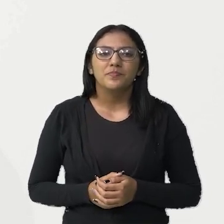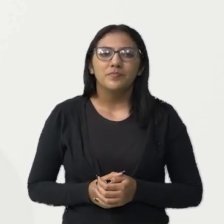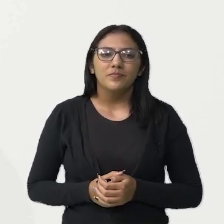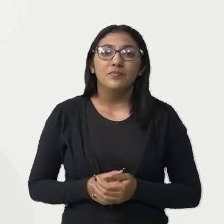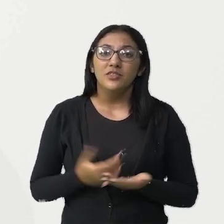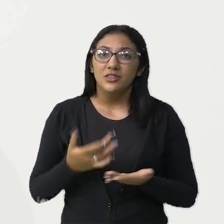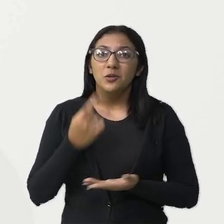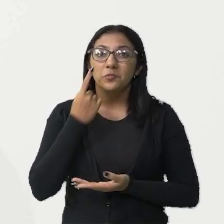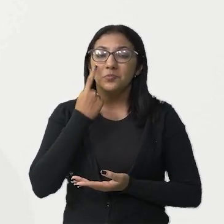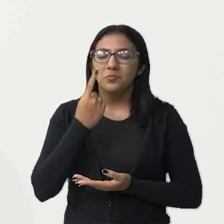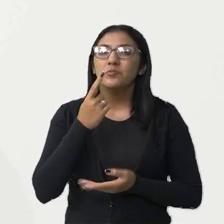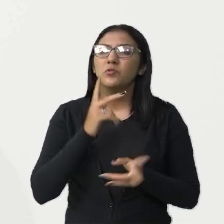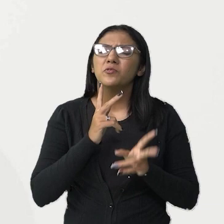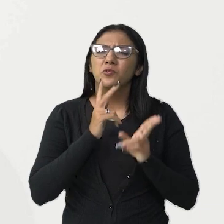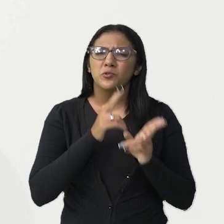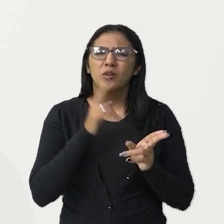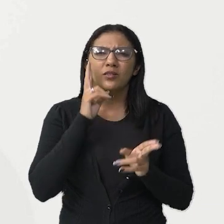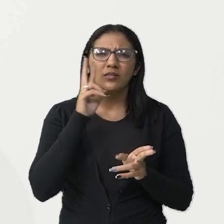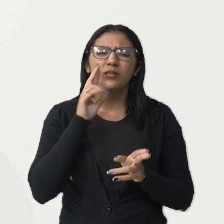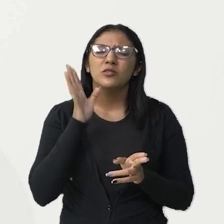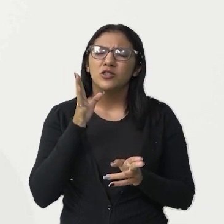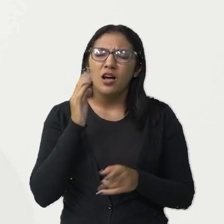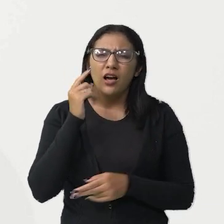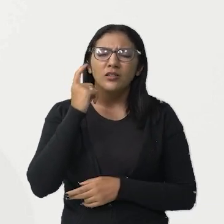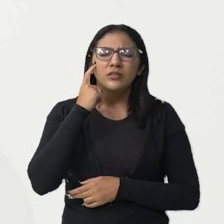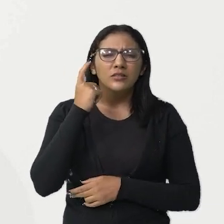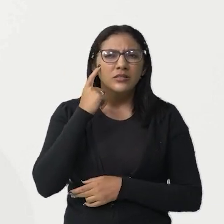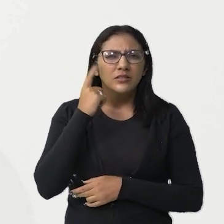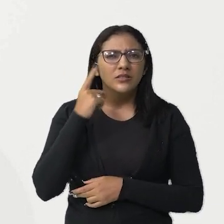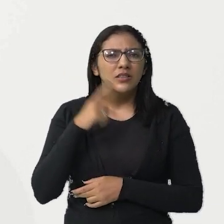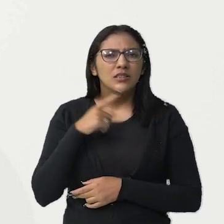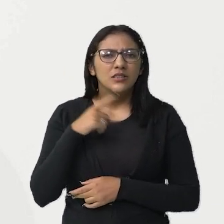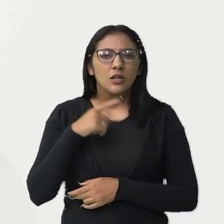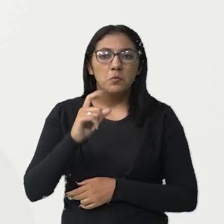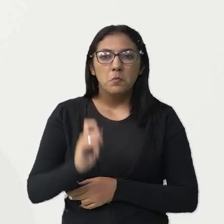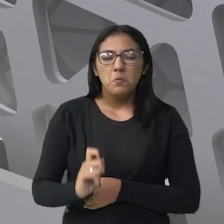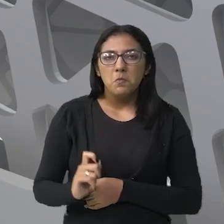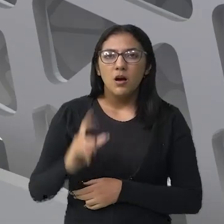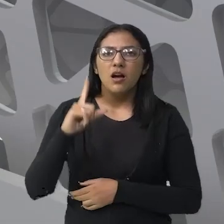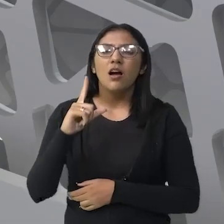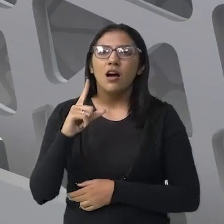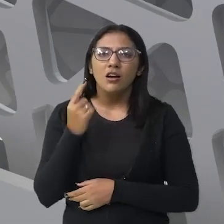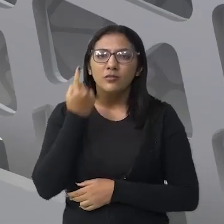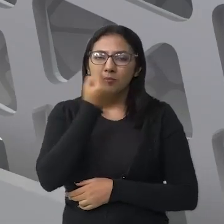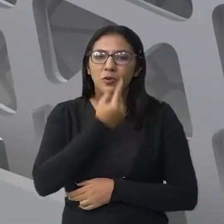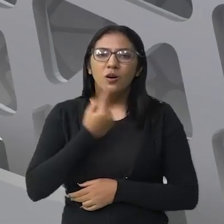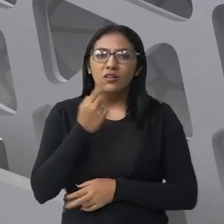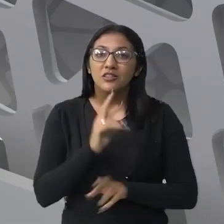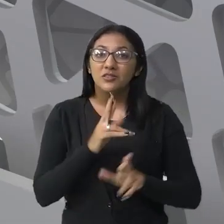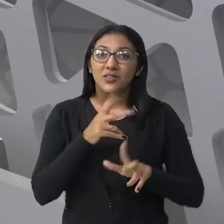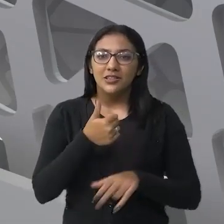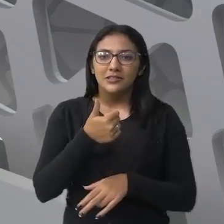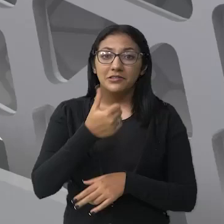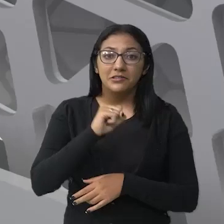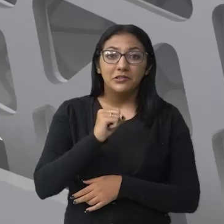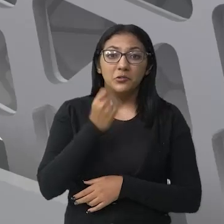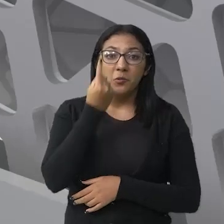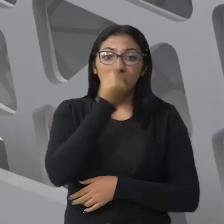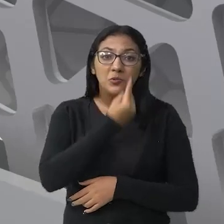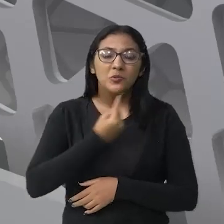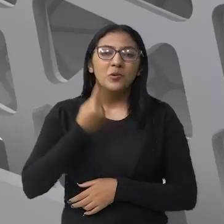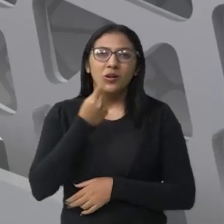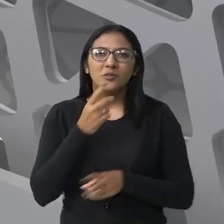saiu conforme o previsto, né? A gente já estava ali prevendo que ia ser uma quantidade maior do que 18 horas, né? E acabou gerando